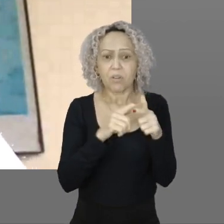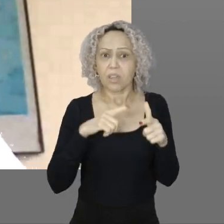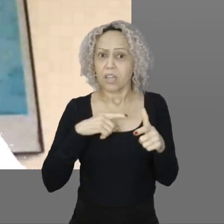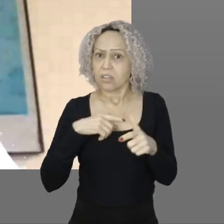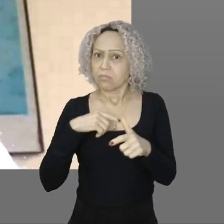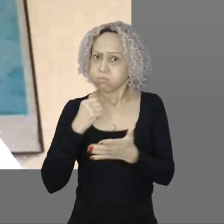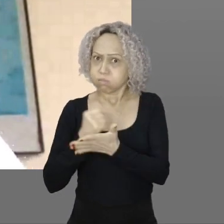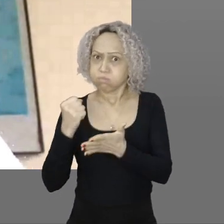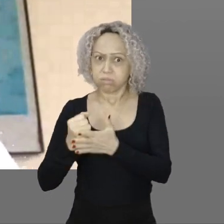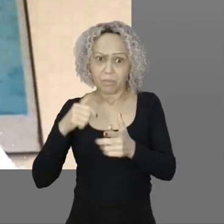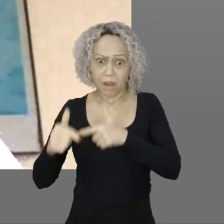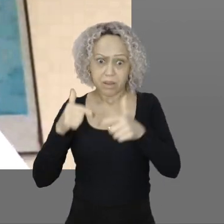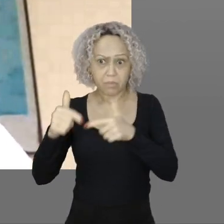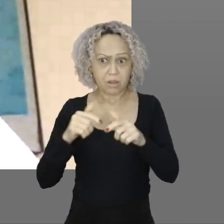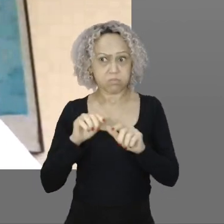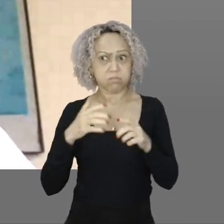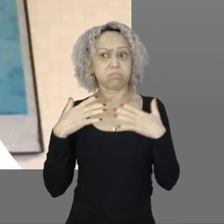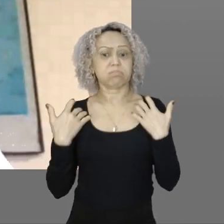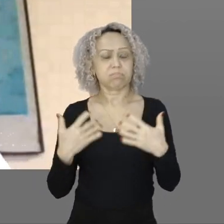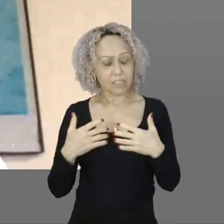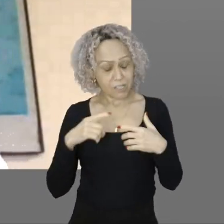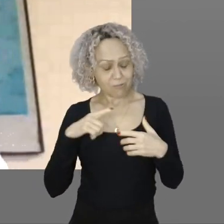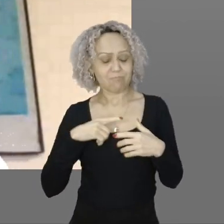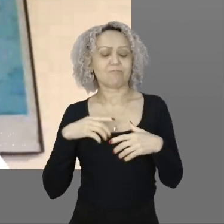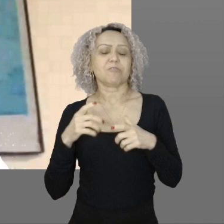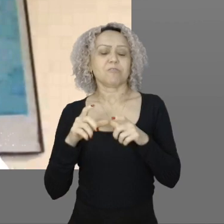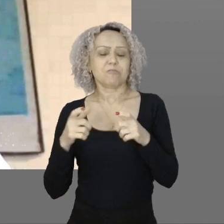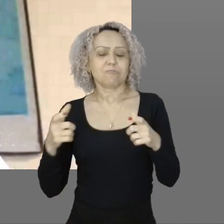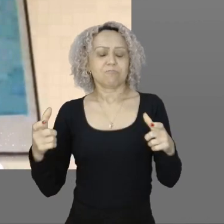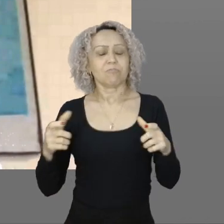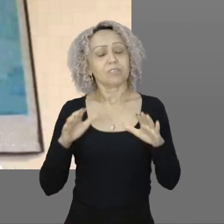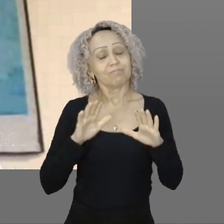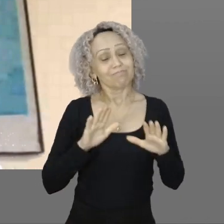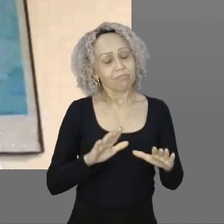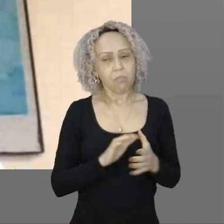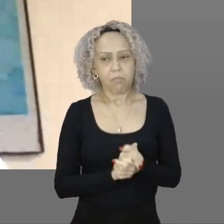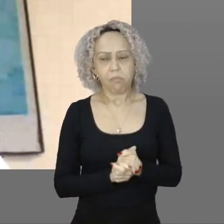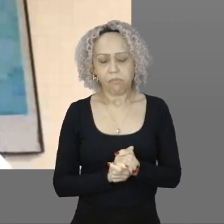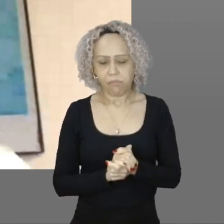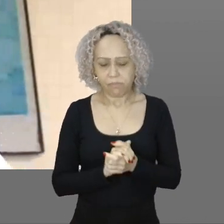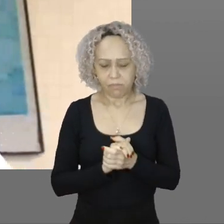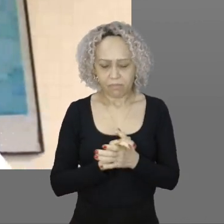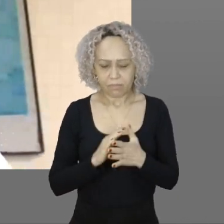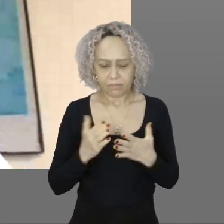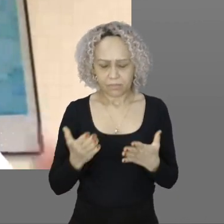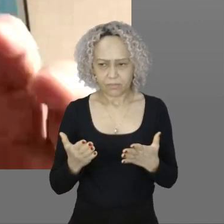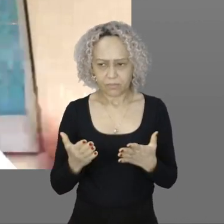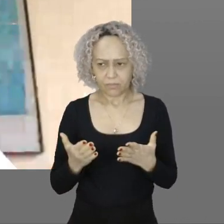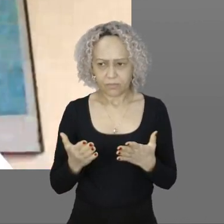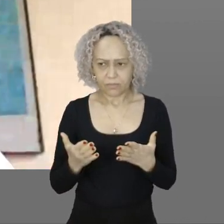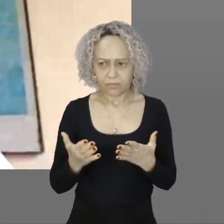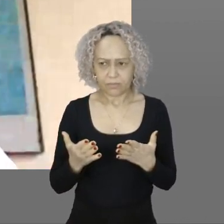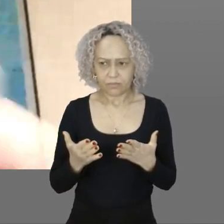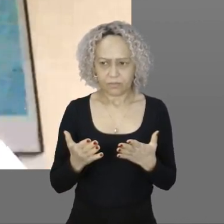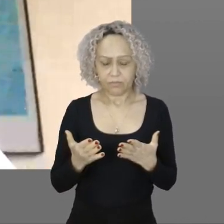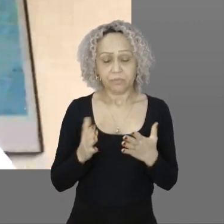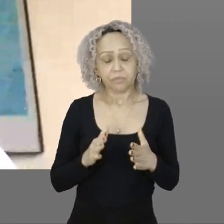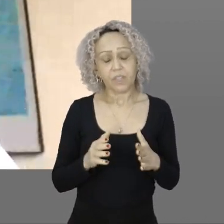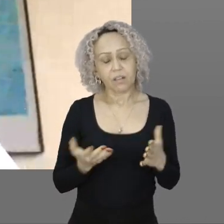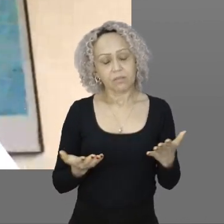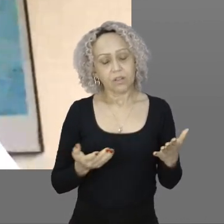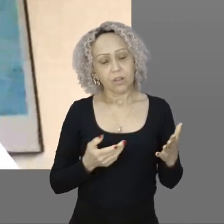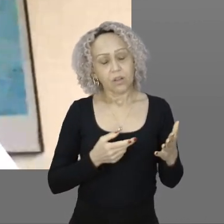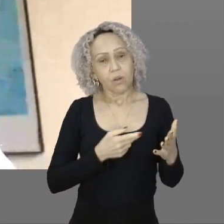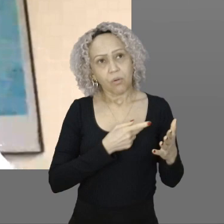E este período coincide com o acúmulo de um conjunto de políticas públicas de qualidade que foram aplicadas pelo presidente Lula e